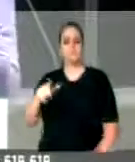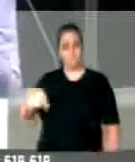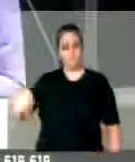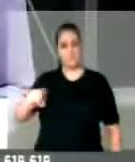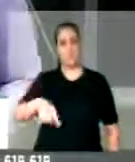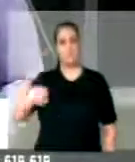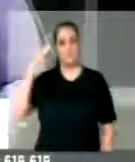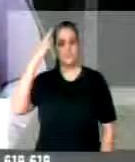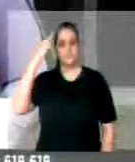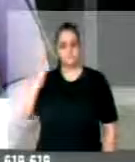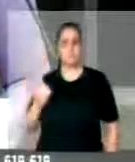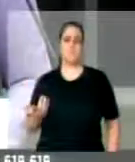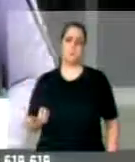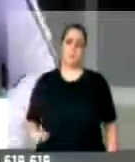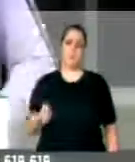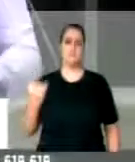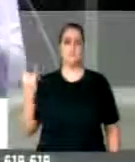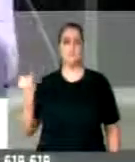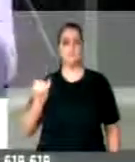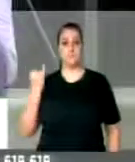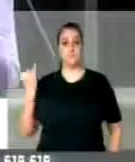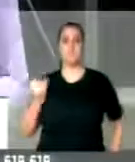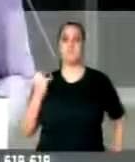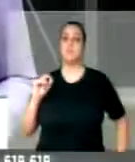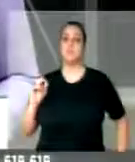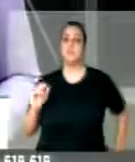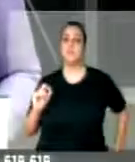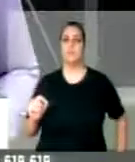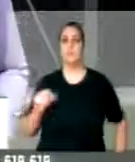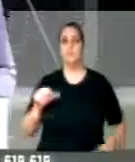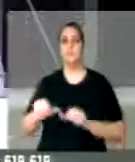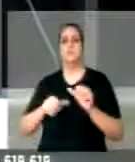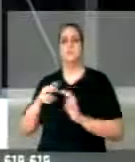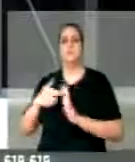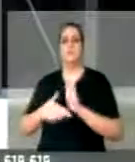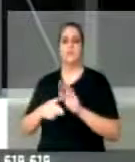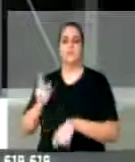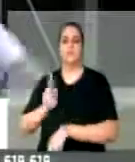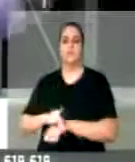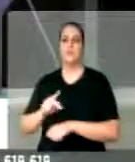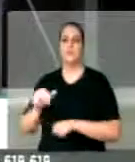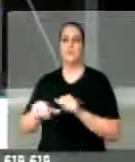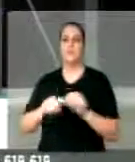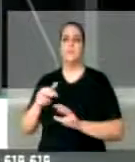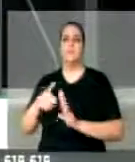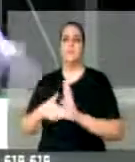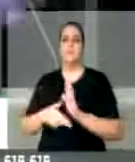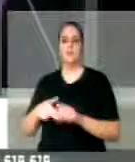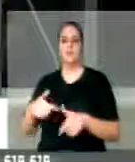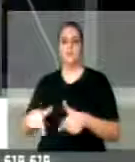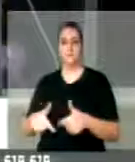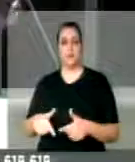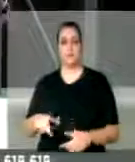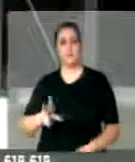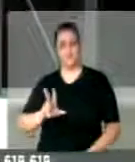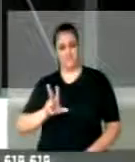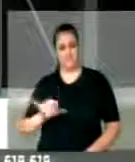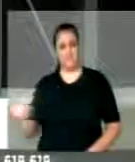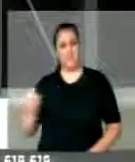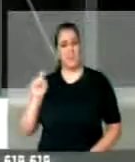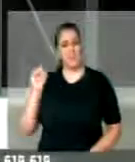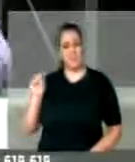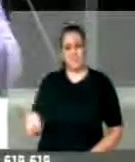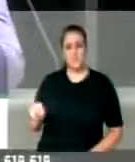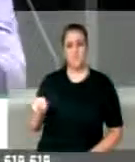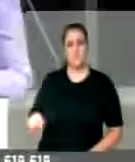a reforma trabalhista, que a reforma previdenciária vai